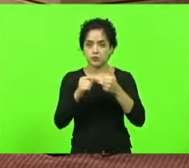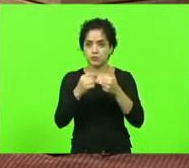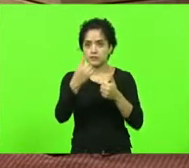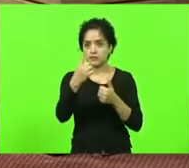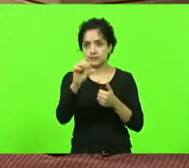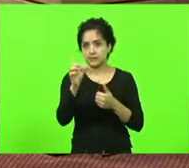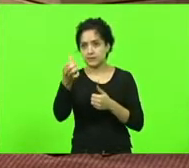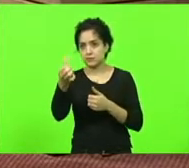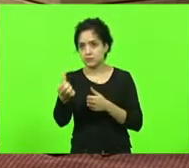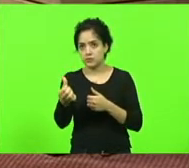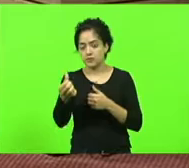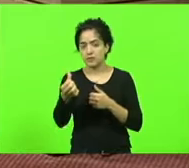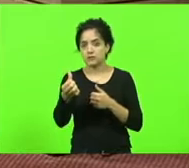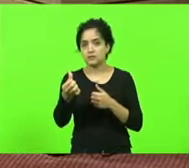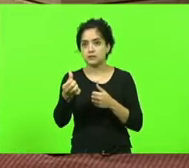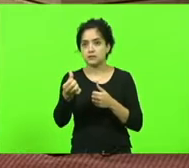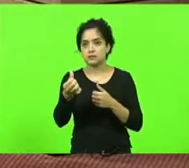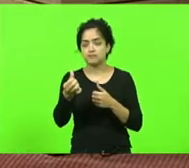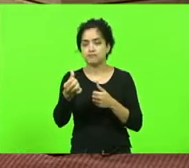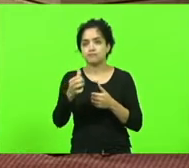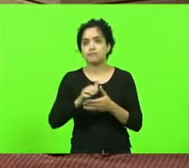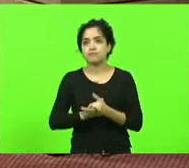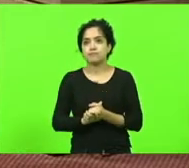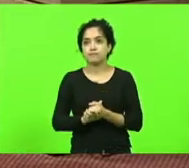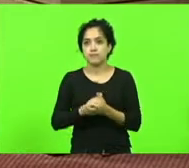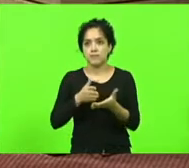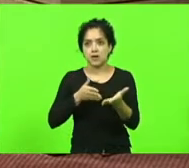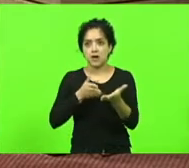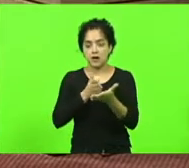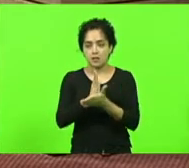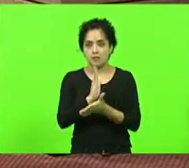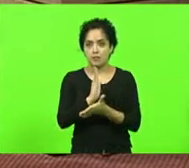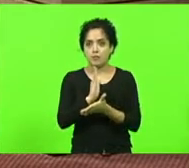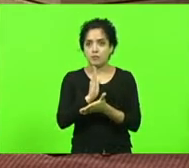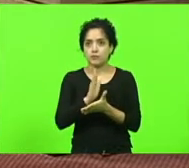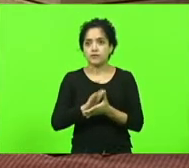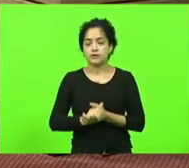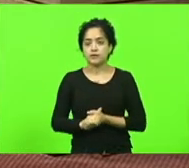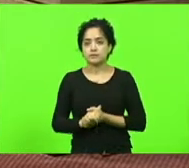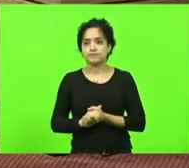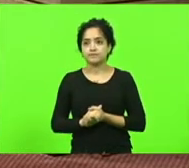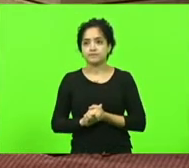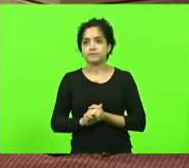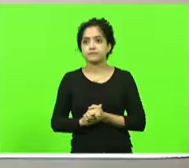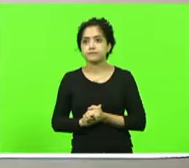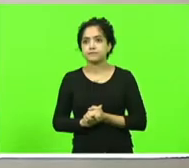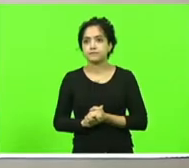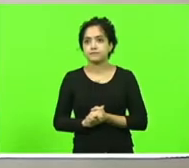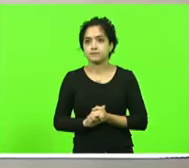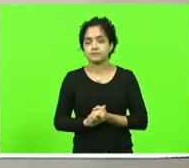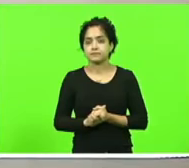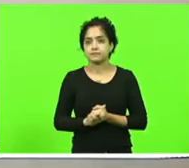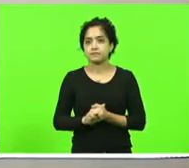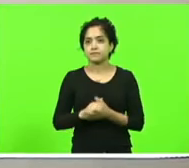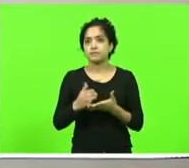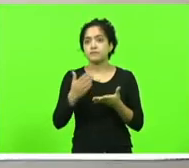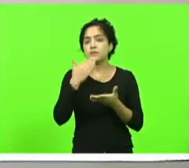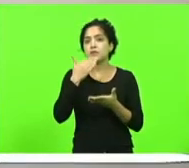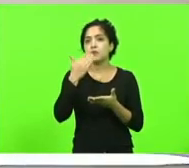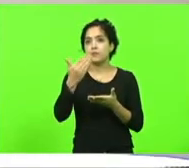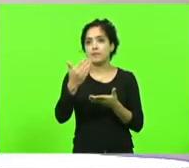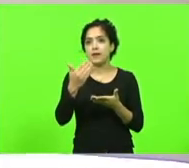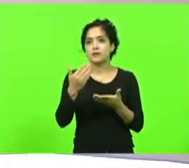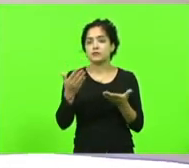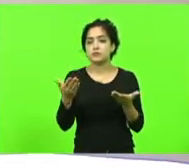106 do regimento interno, dou a ata por aprovada. Solicito que a assessoria